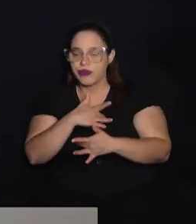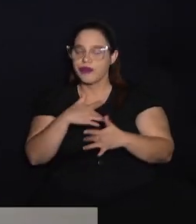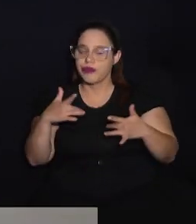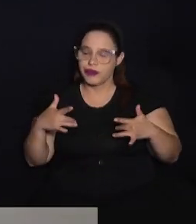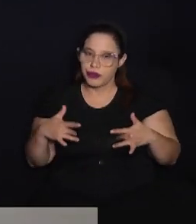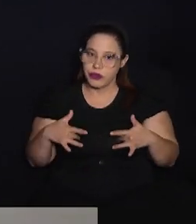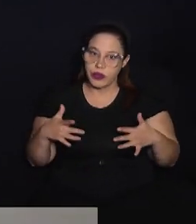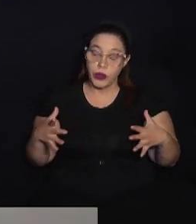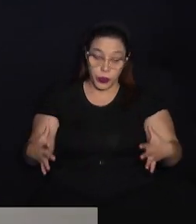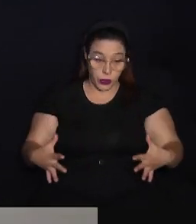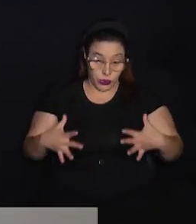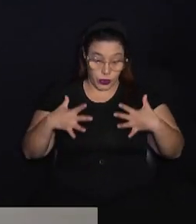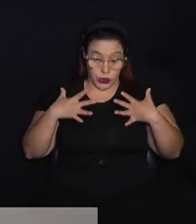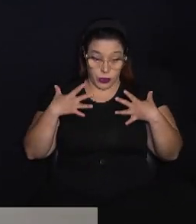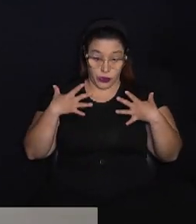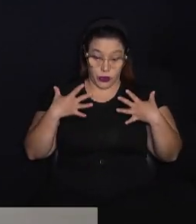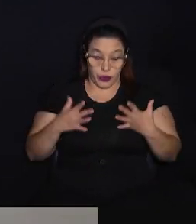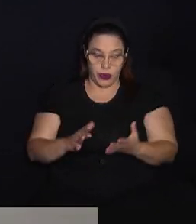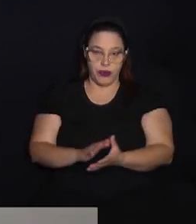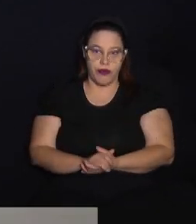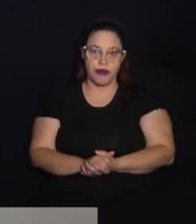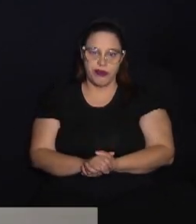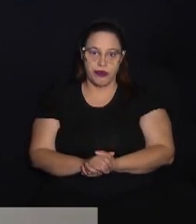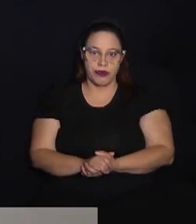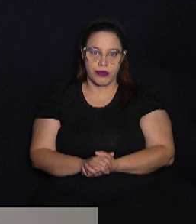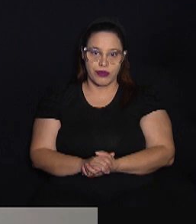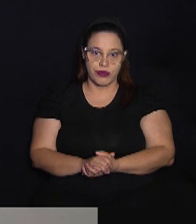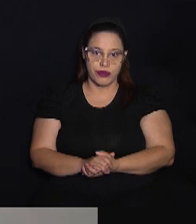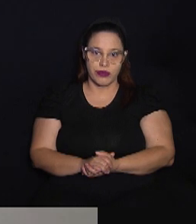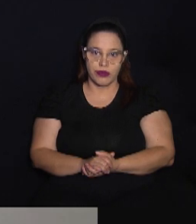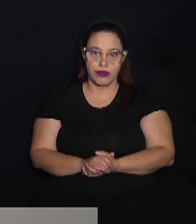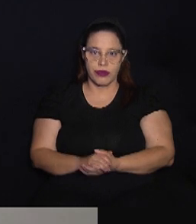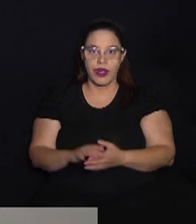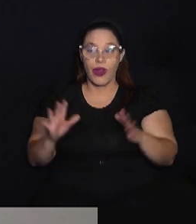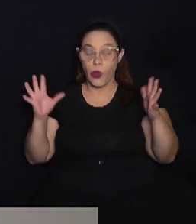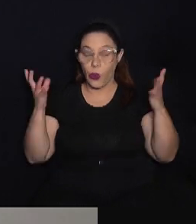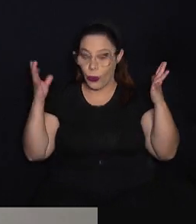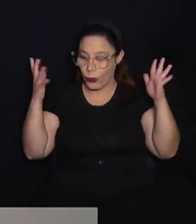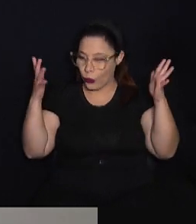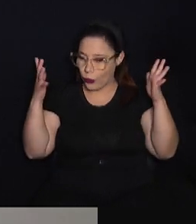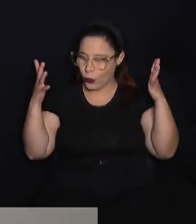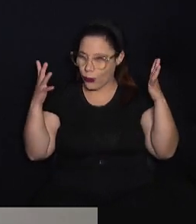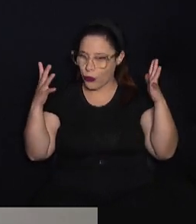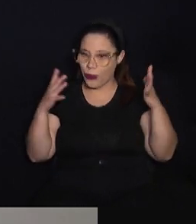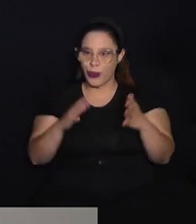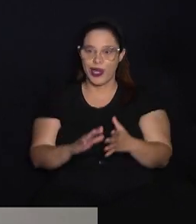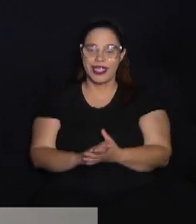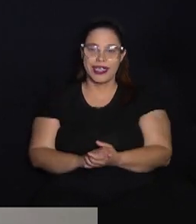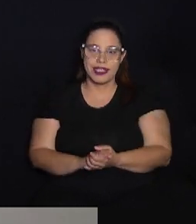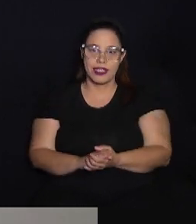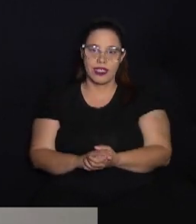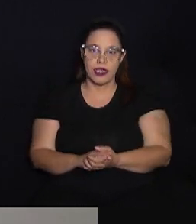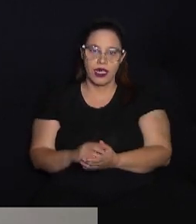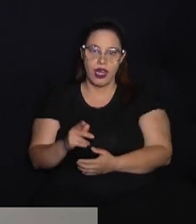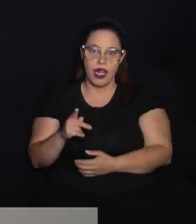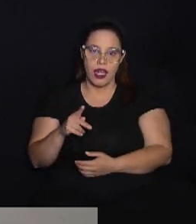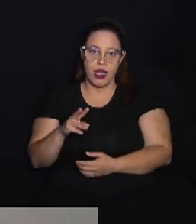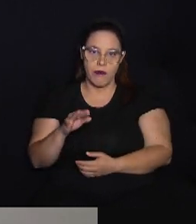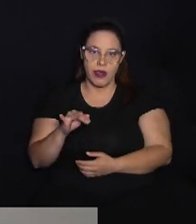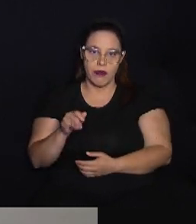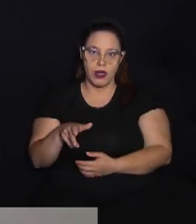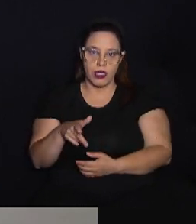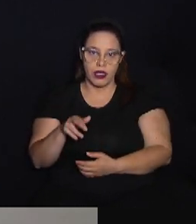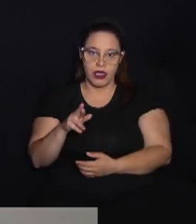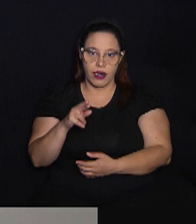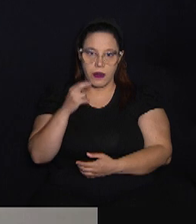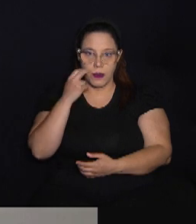a autoestima do paciente. A gente sempre comemora quando o paciente começa a repigmentar uma lesão que já